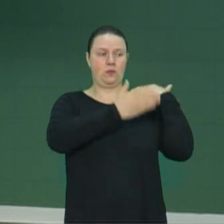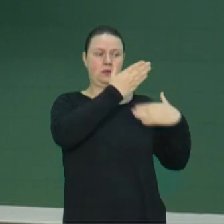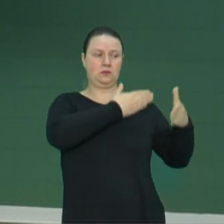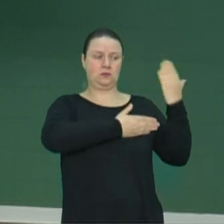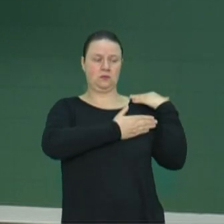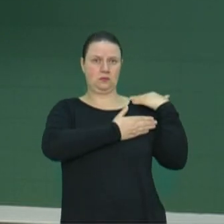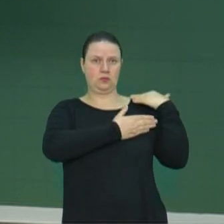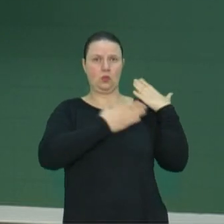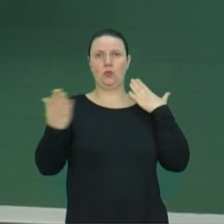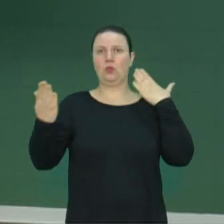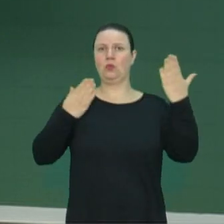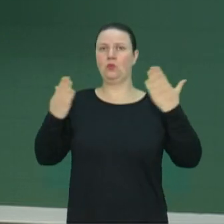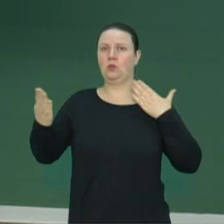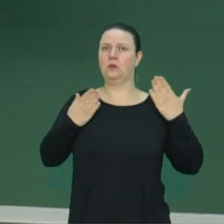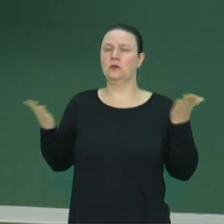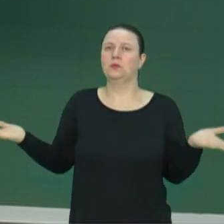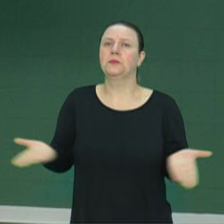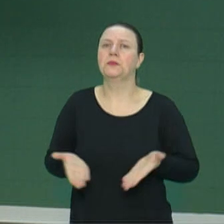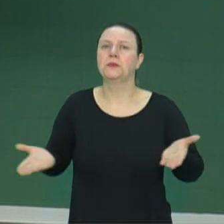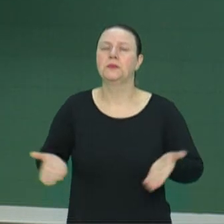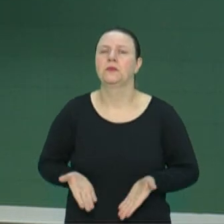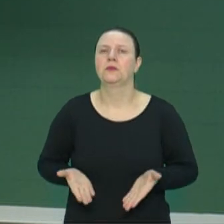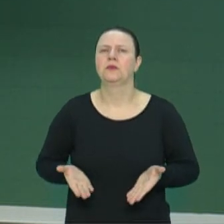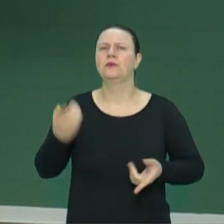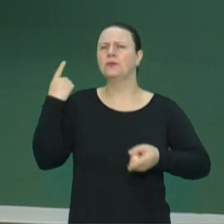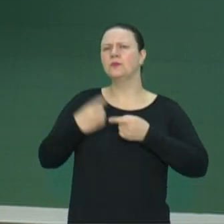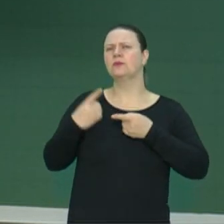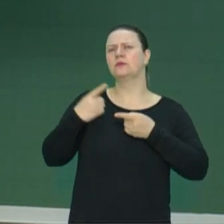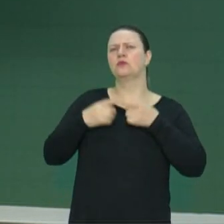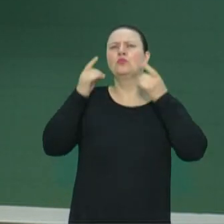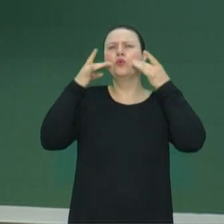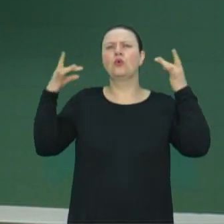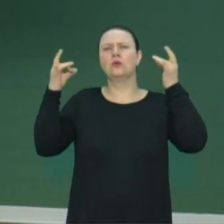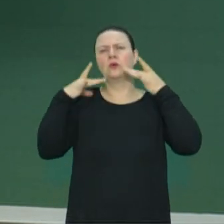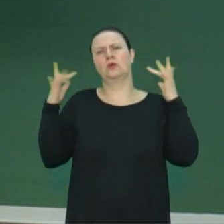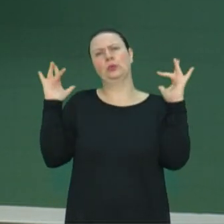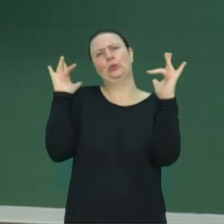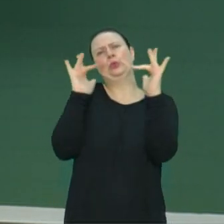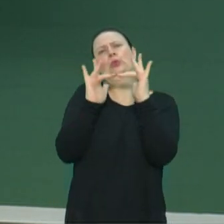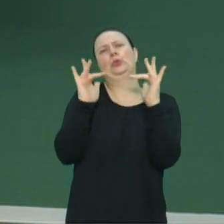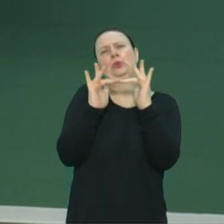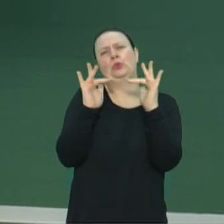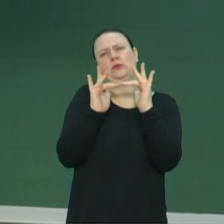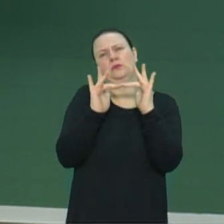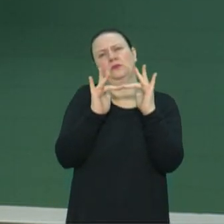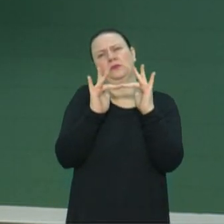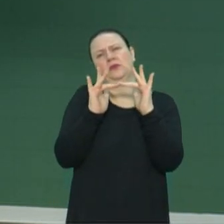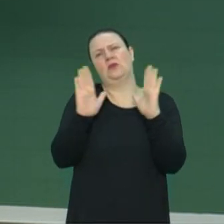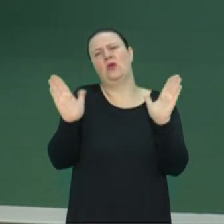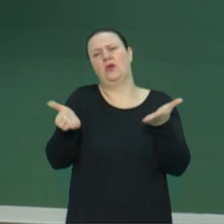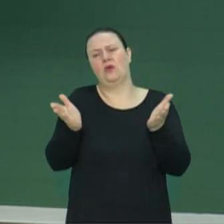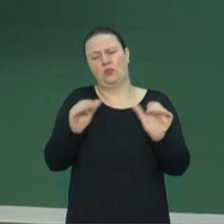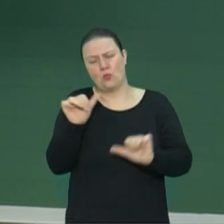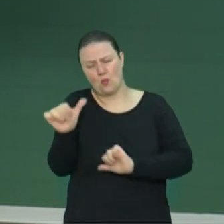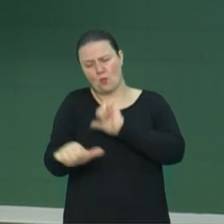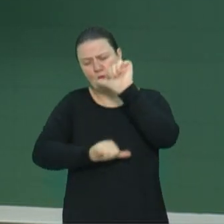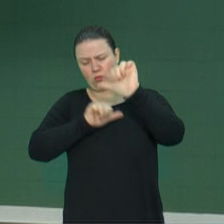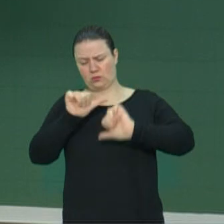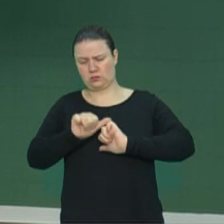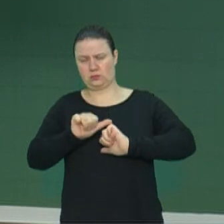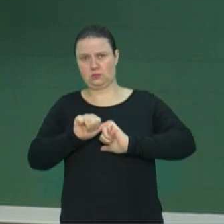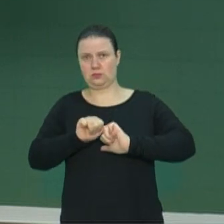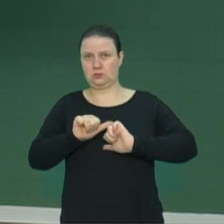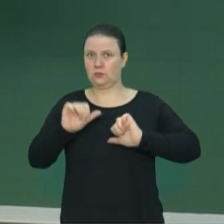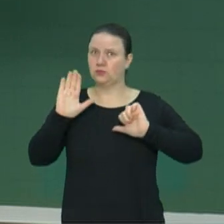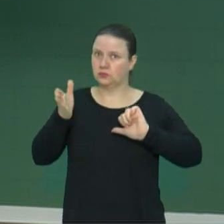hoje. Porque para ele, contato é algo que lhe duele tanto. Então, como eu havia falado para vocês,